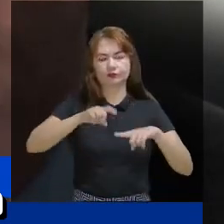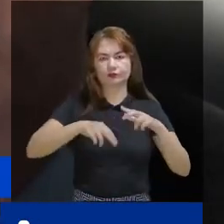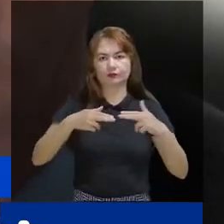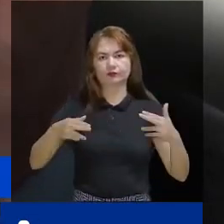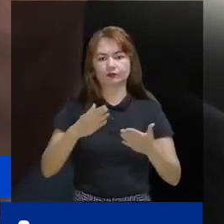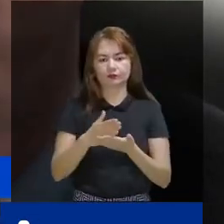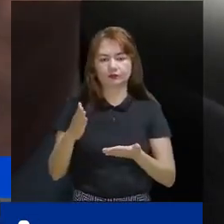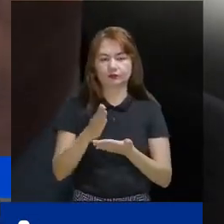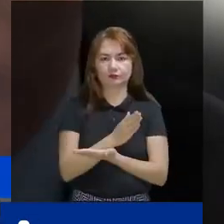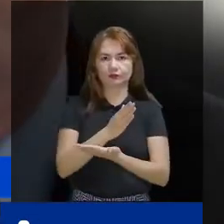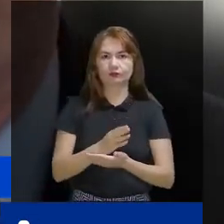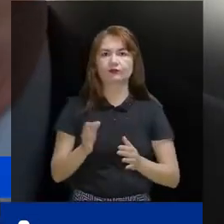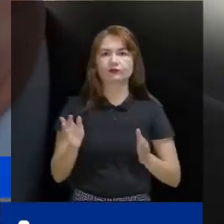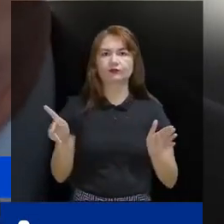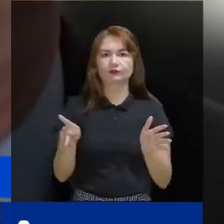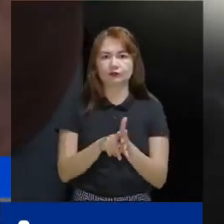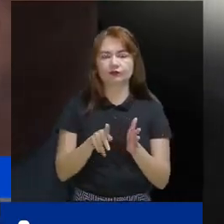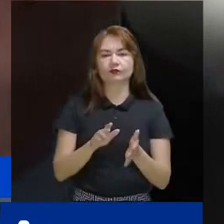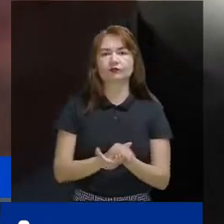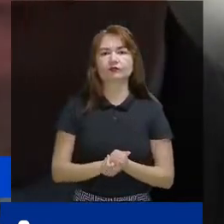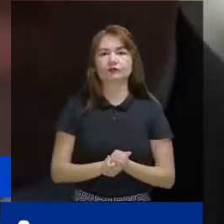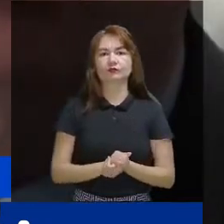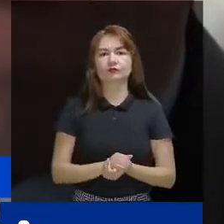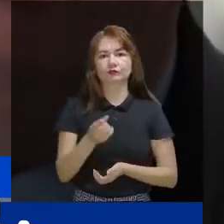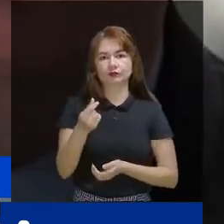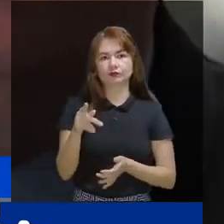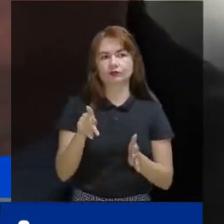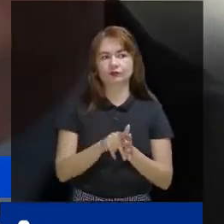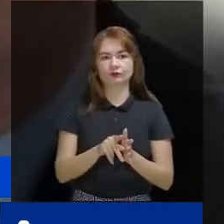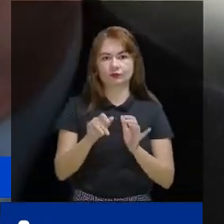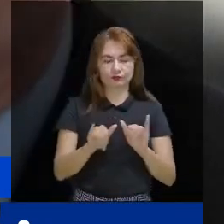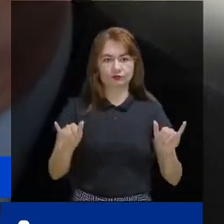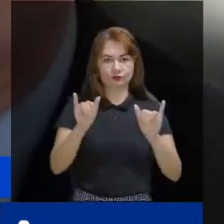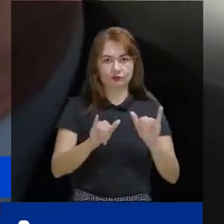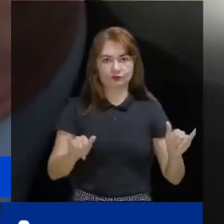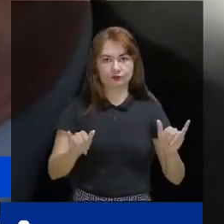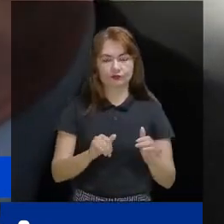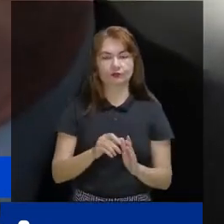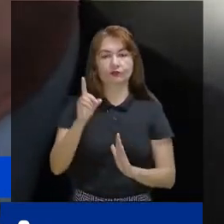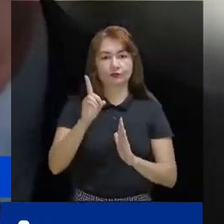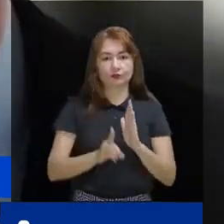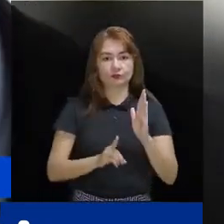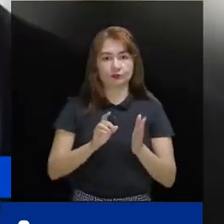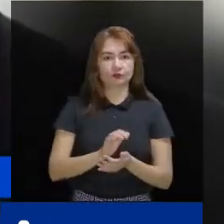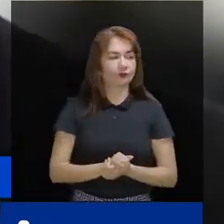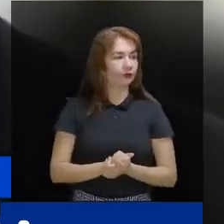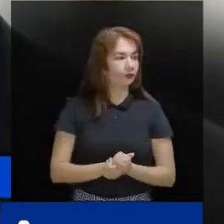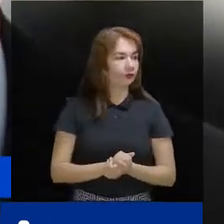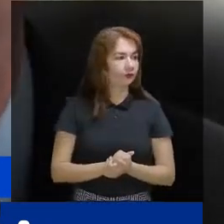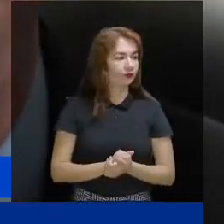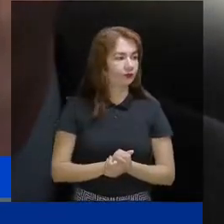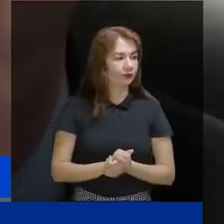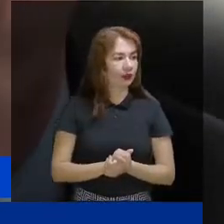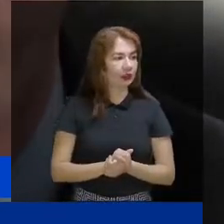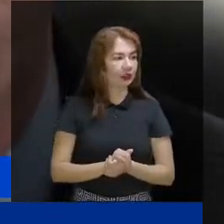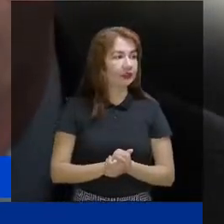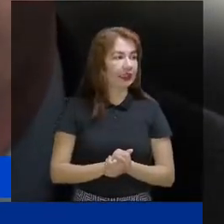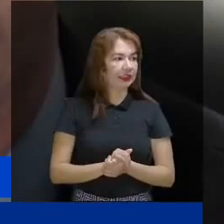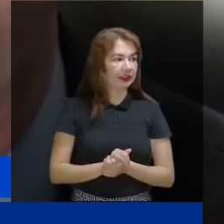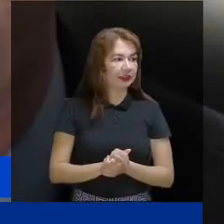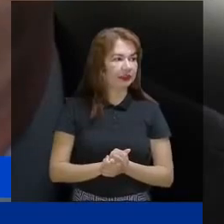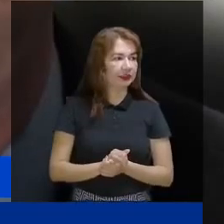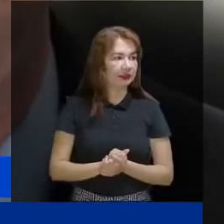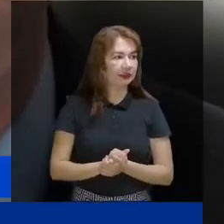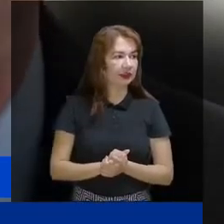rateio adequado do Fundo Especial de Financiamento de Campanha e do direito de antena, o que, segundo a parte autora, equivaleria à